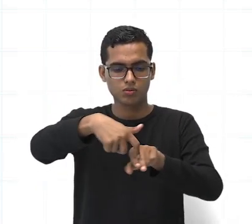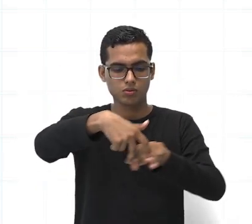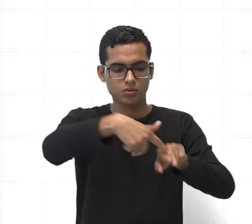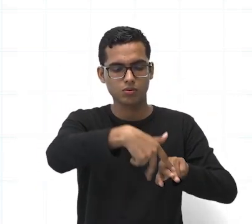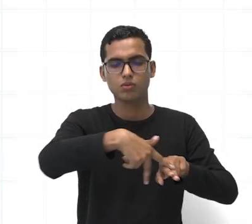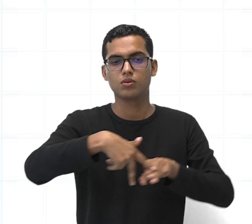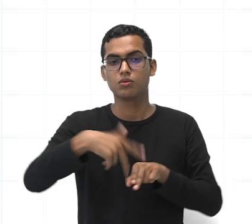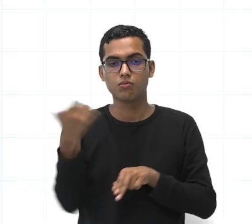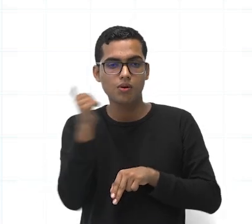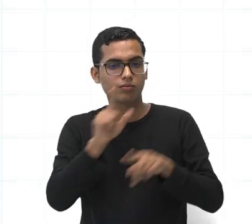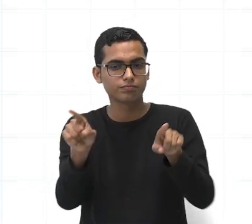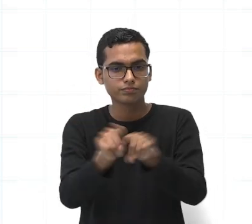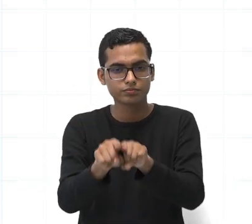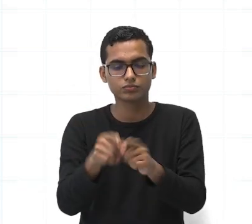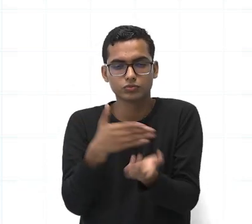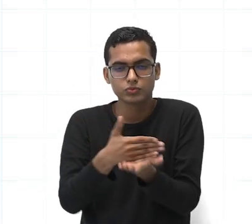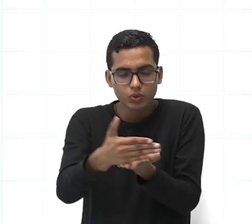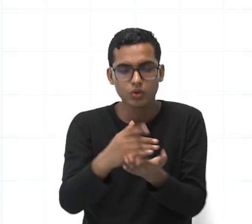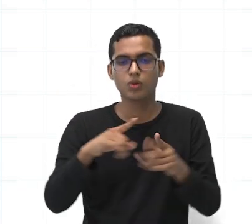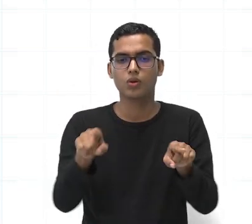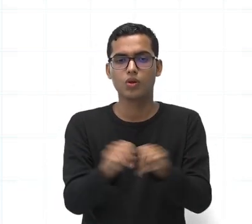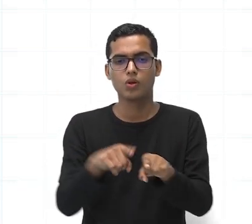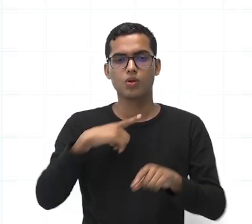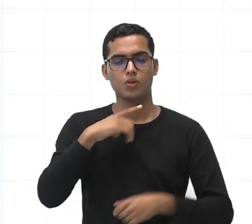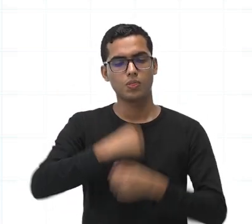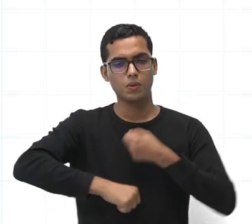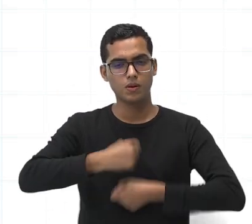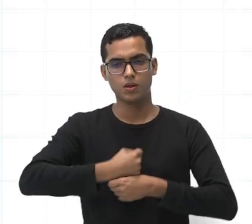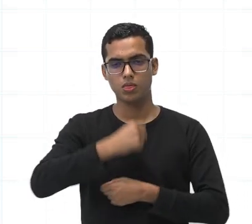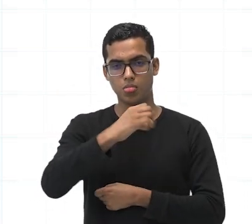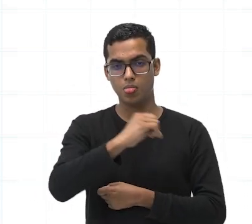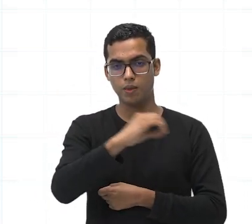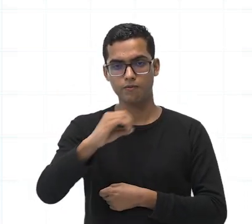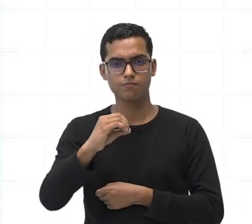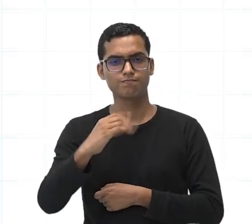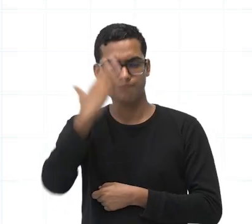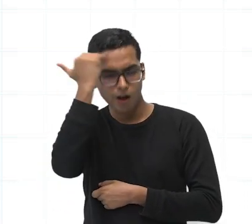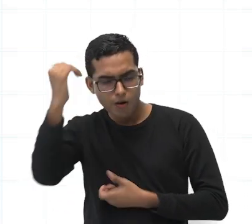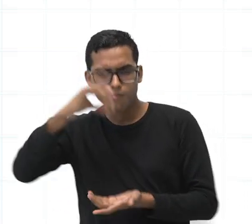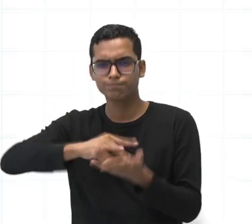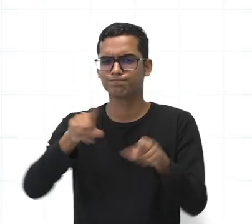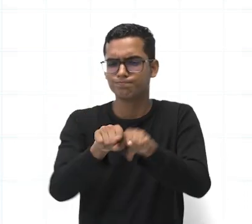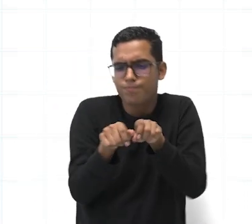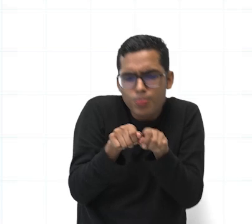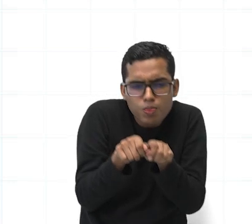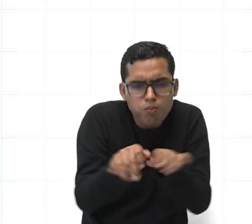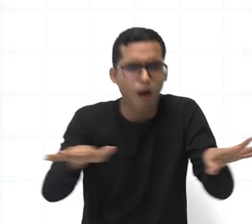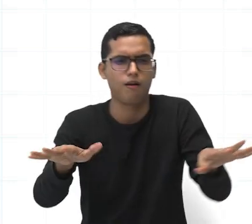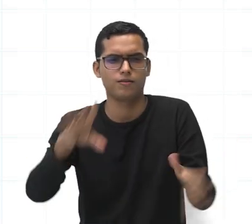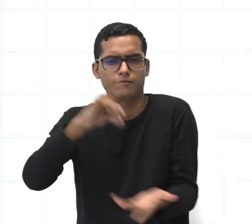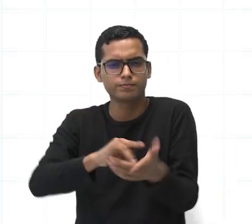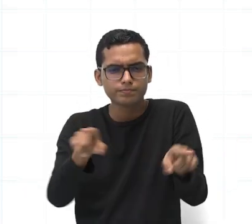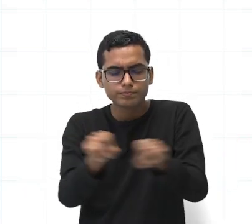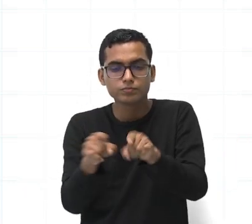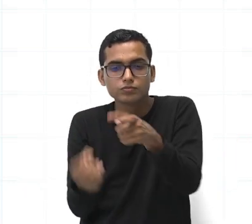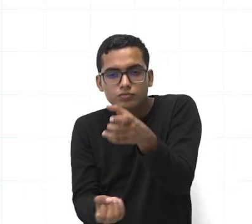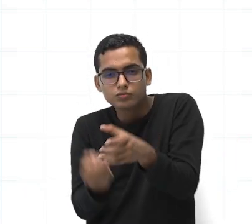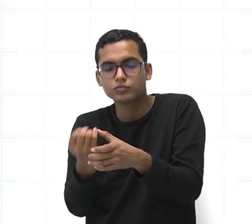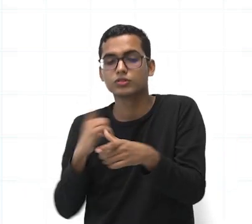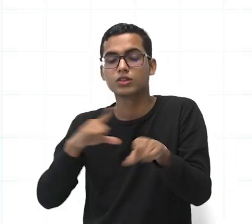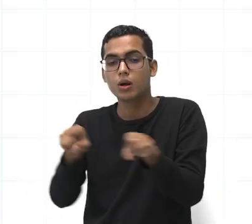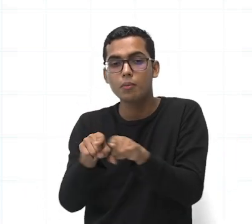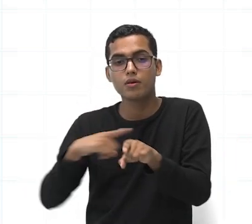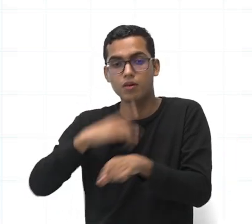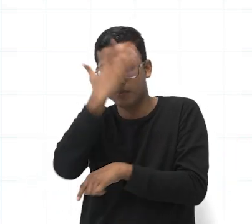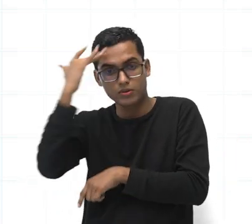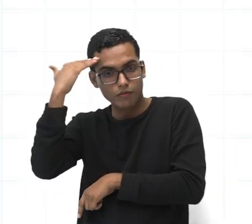90, ano em que surgiu também o maior skatista de todos os tempos, o norte-americano